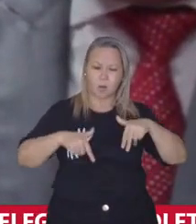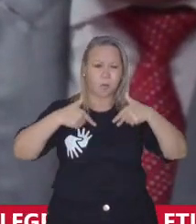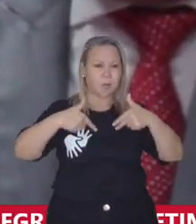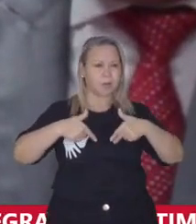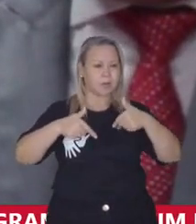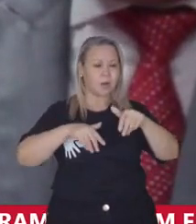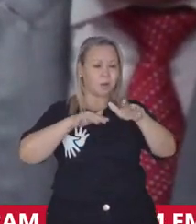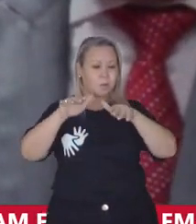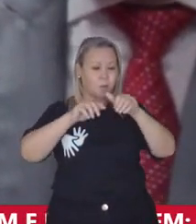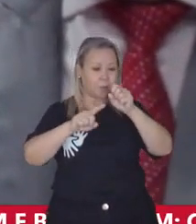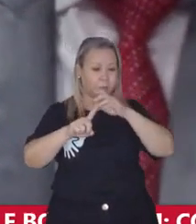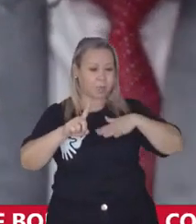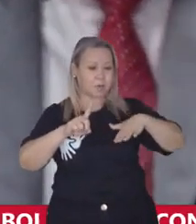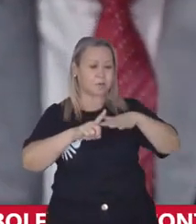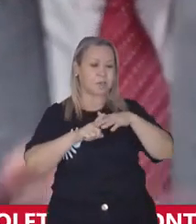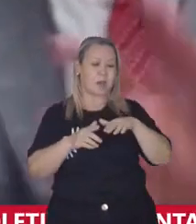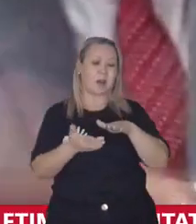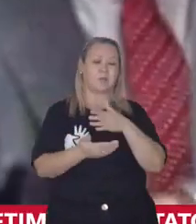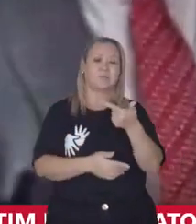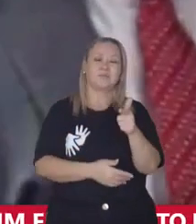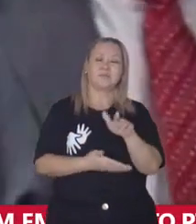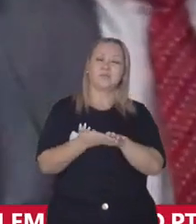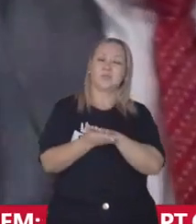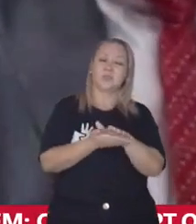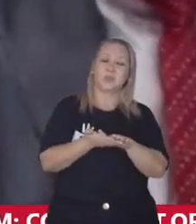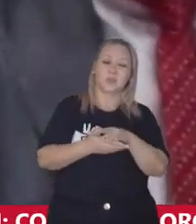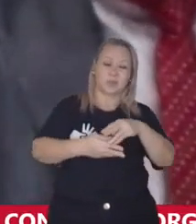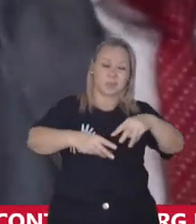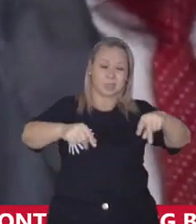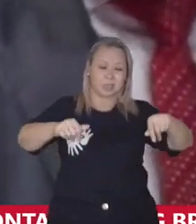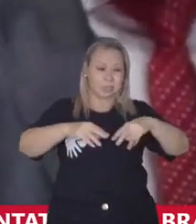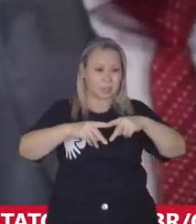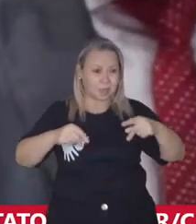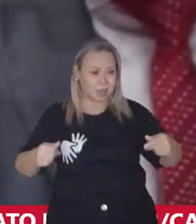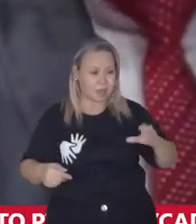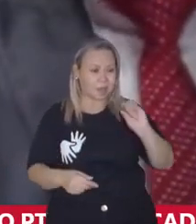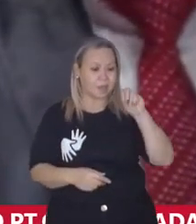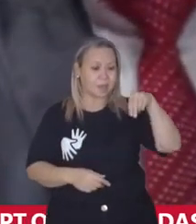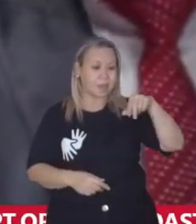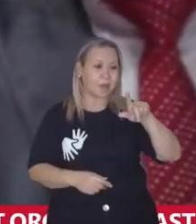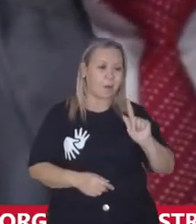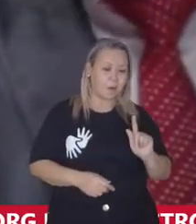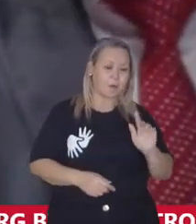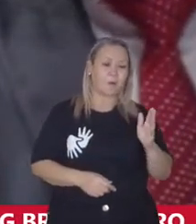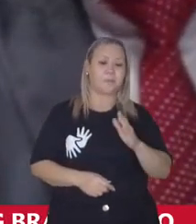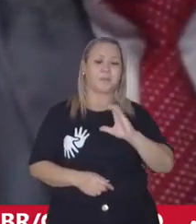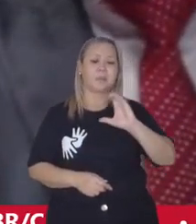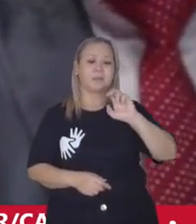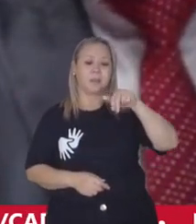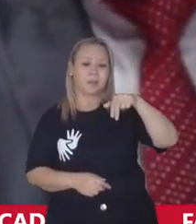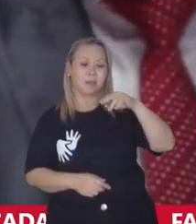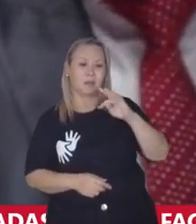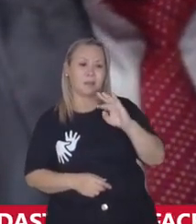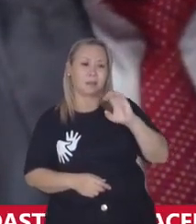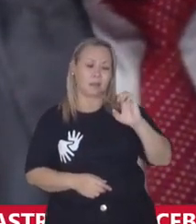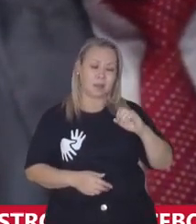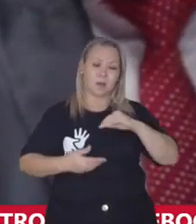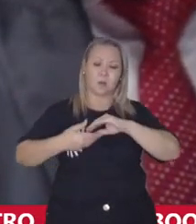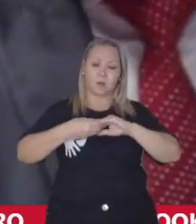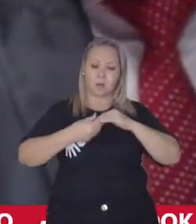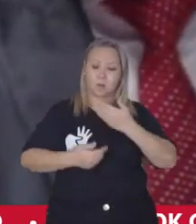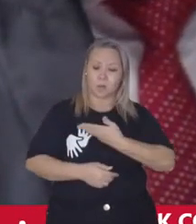movimento social, do Sem Terra, da UNE, do CNTE, os companheiros que vivem também